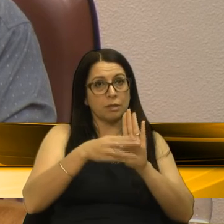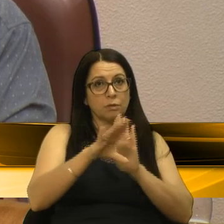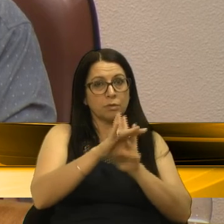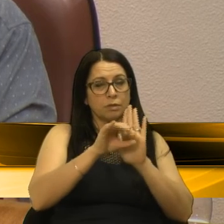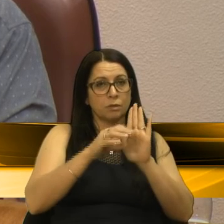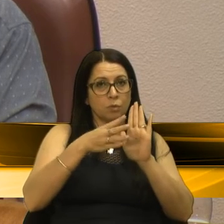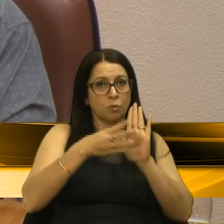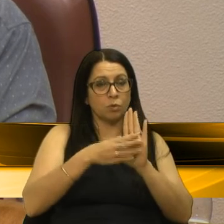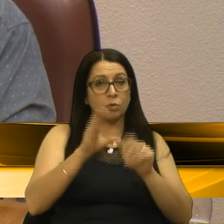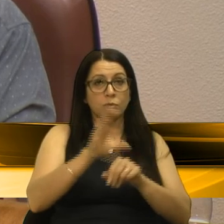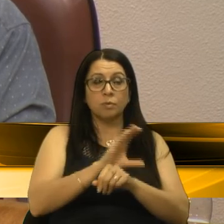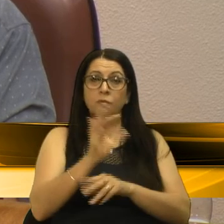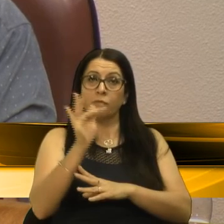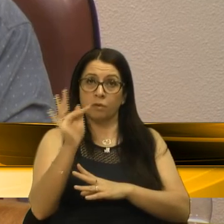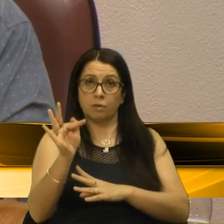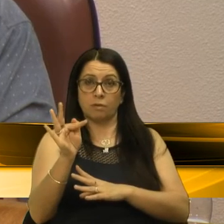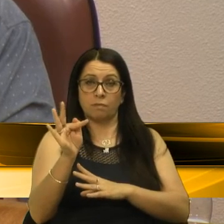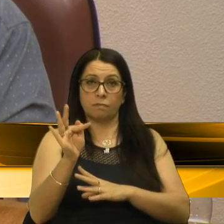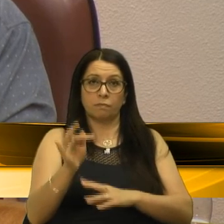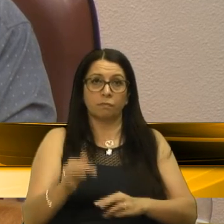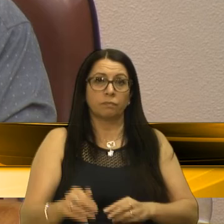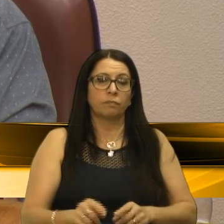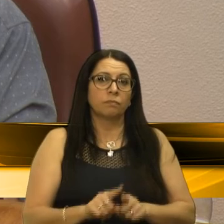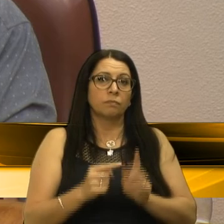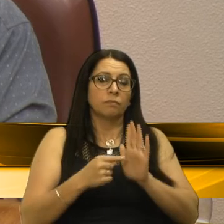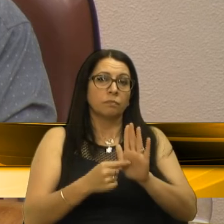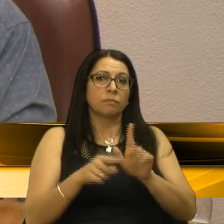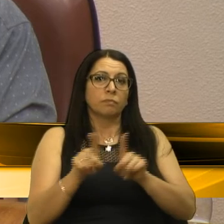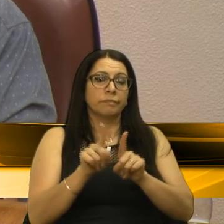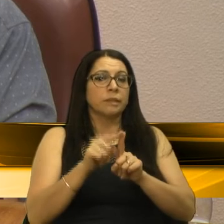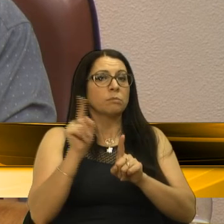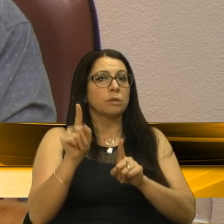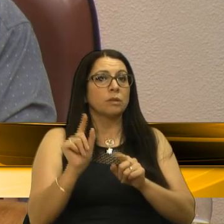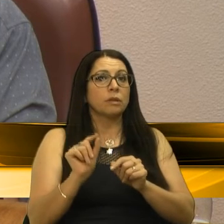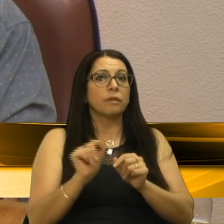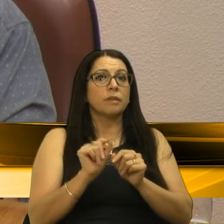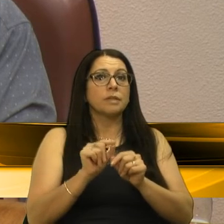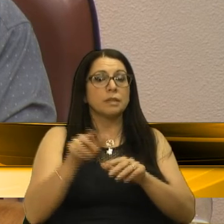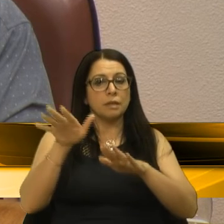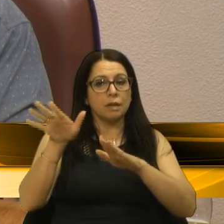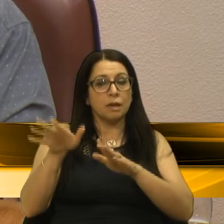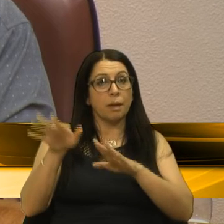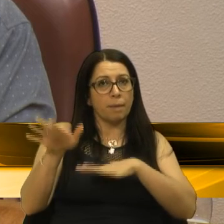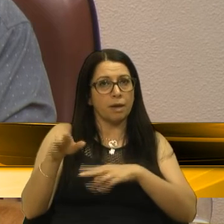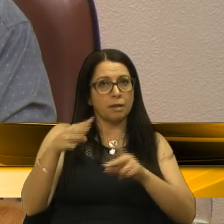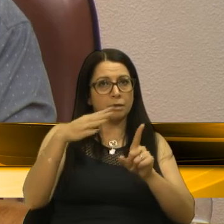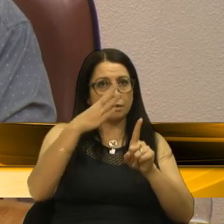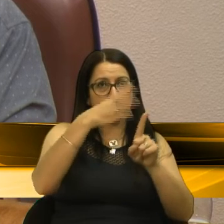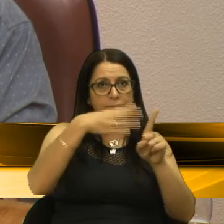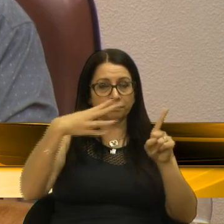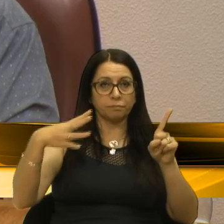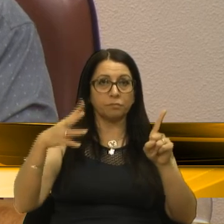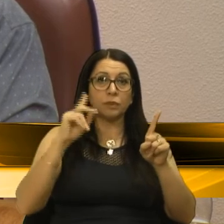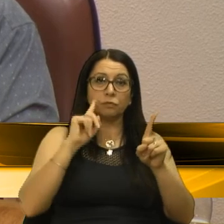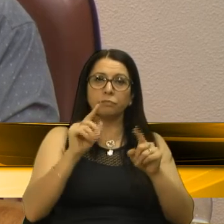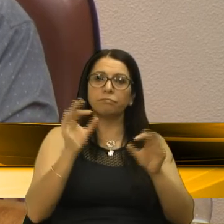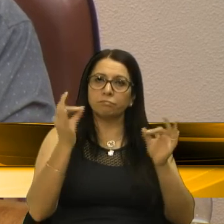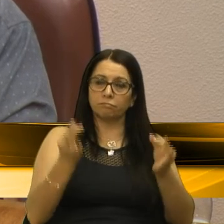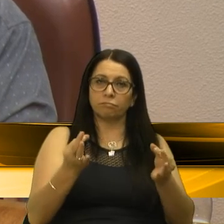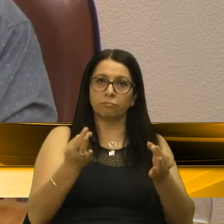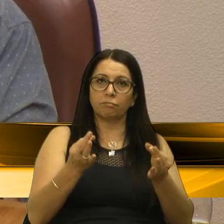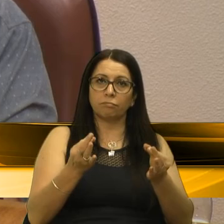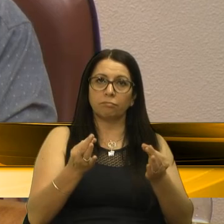inciso 4º, Constituição Federal. Saliente-se ainda que a realização da Parada Livre constitui